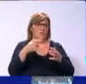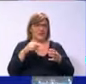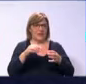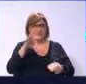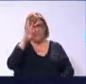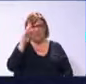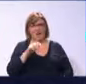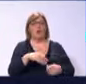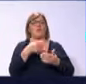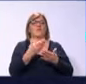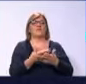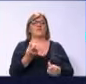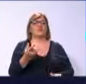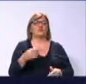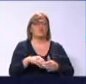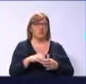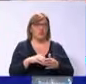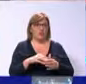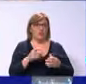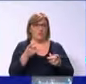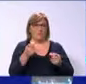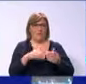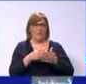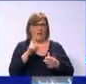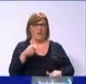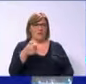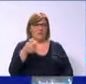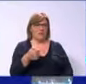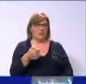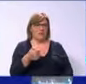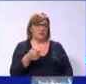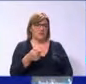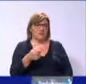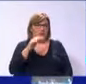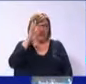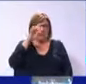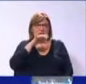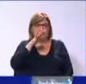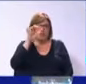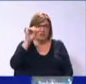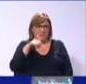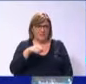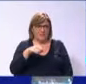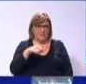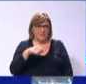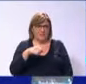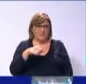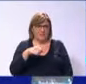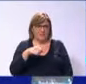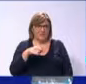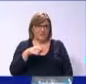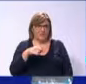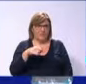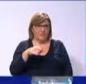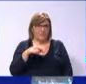oferecendo o jogador por aqui é o valor que tinha assinar um milhão e meio ea partir daí o sporting de braga de ensino está interessado num choque depois